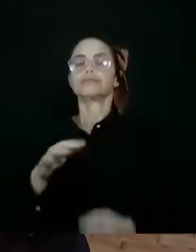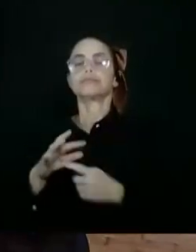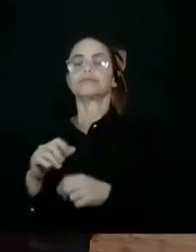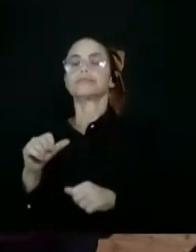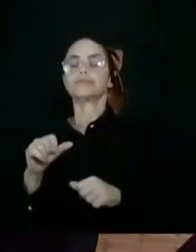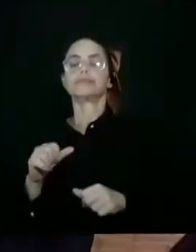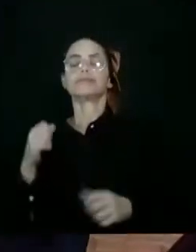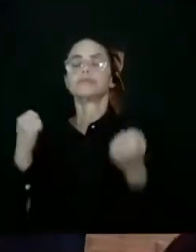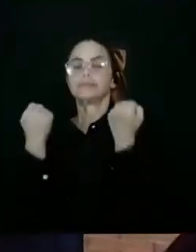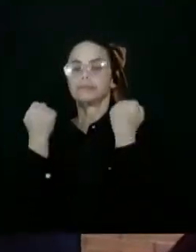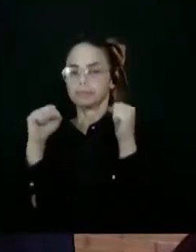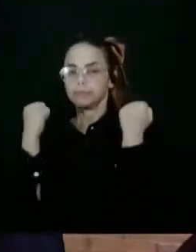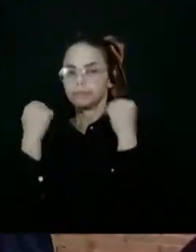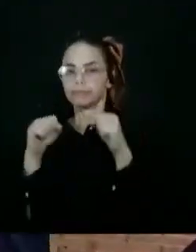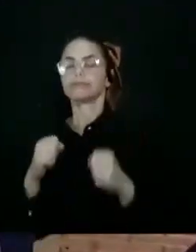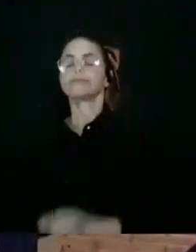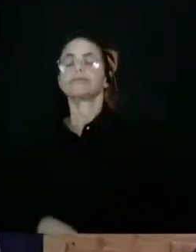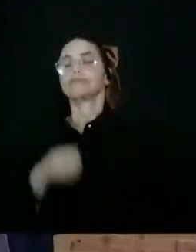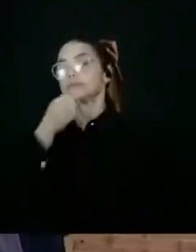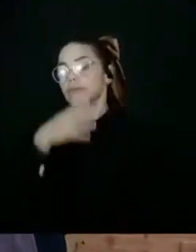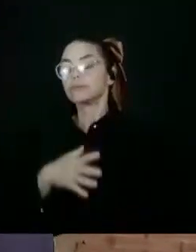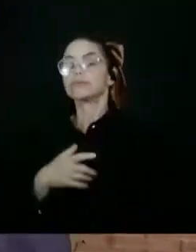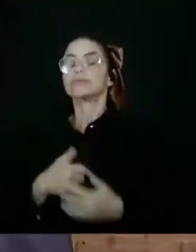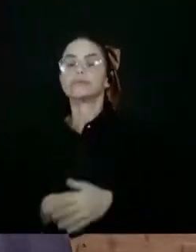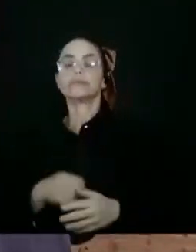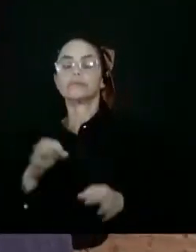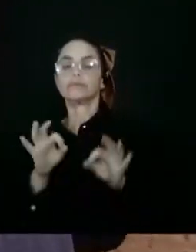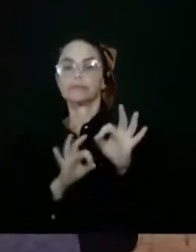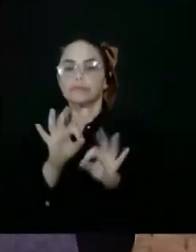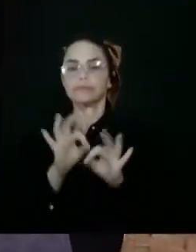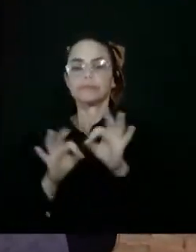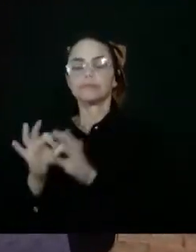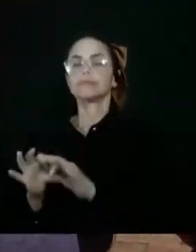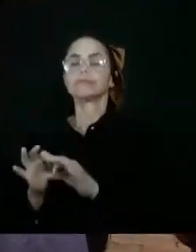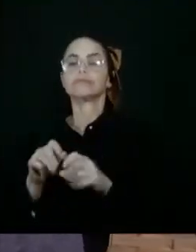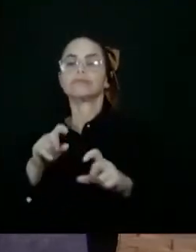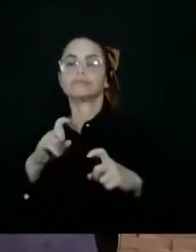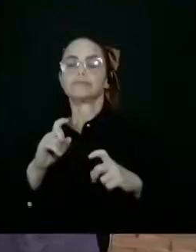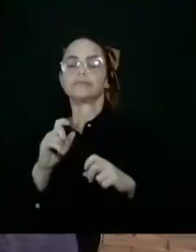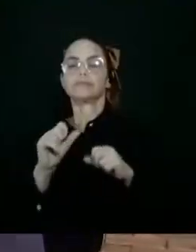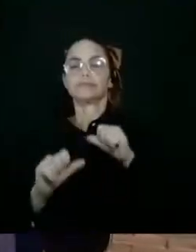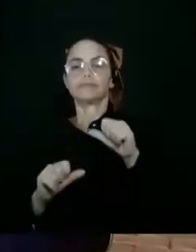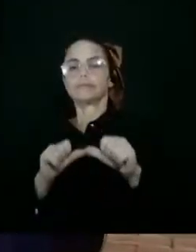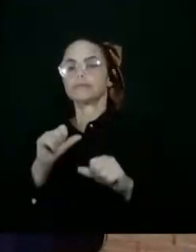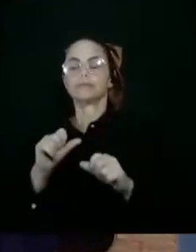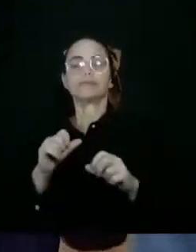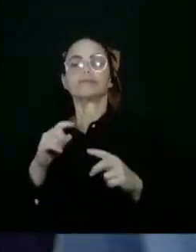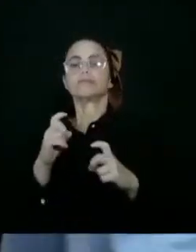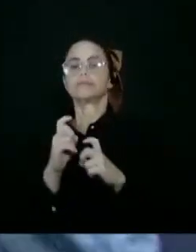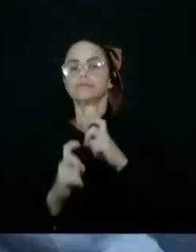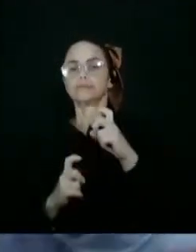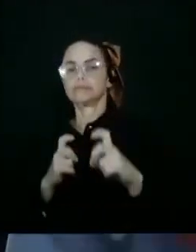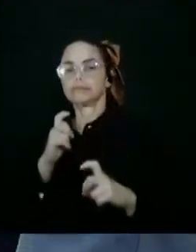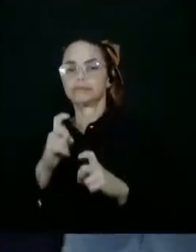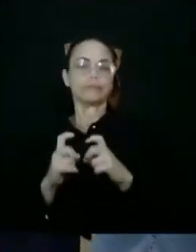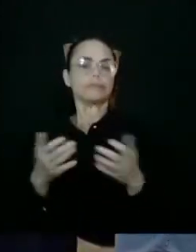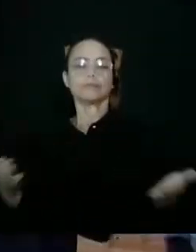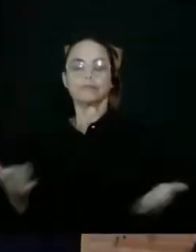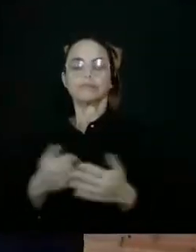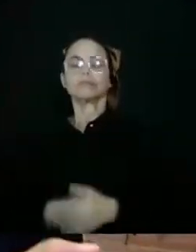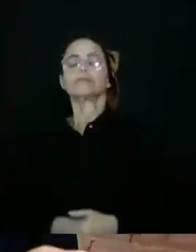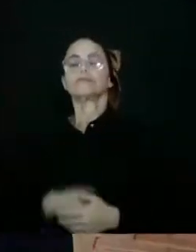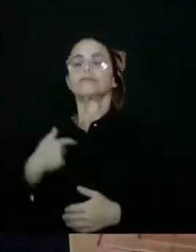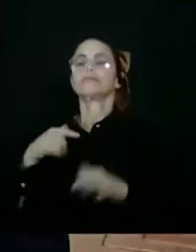de atividade física, reformou todo o playground para receber escolas, crianças, famílias